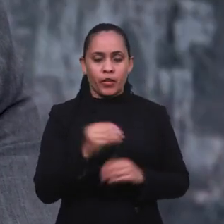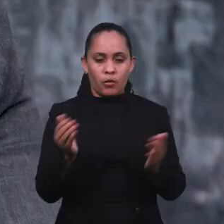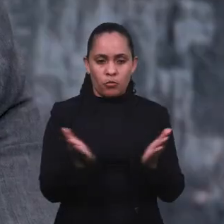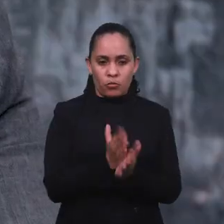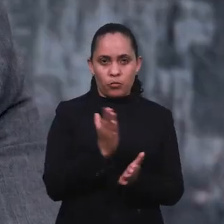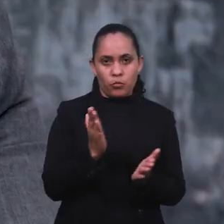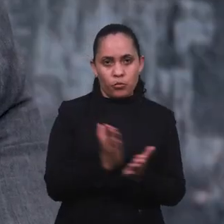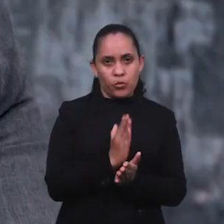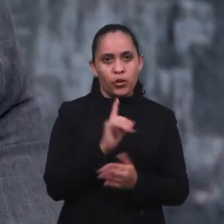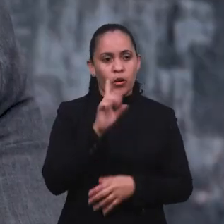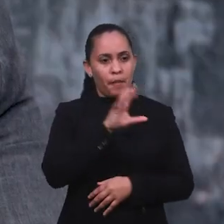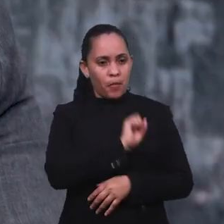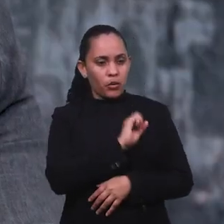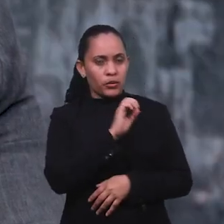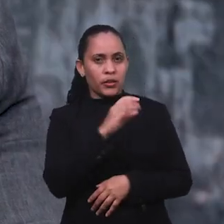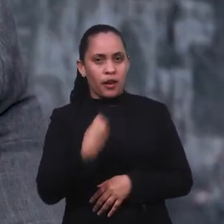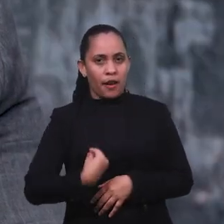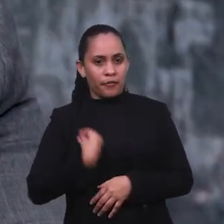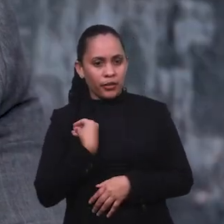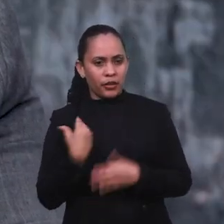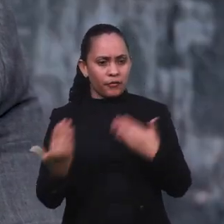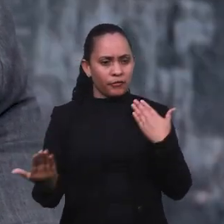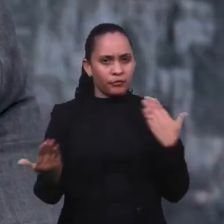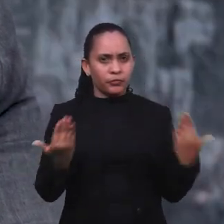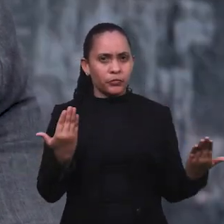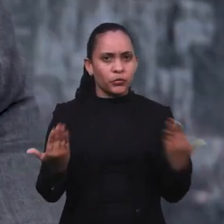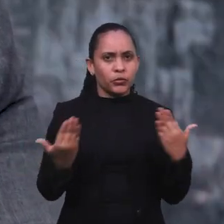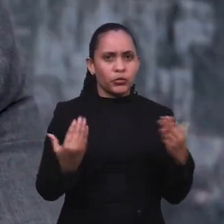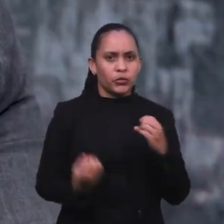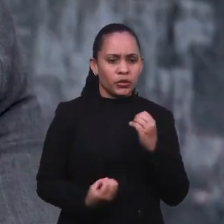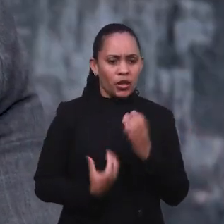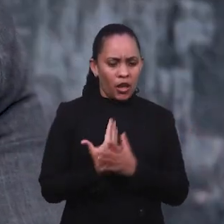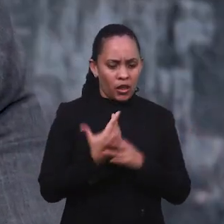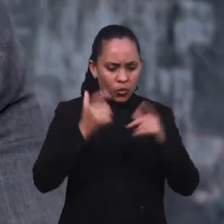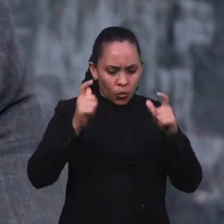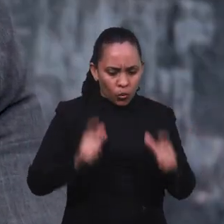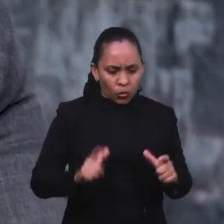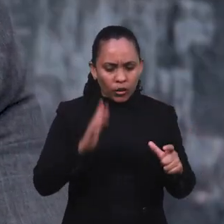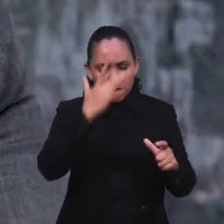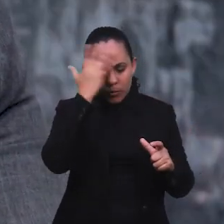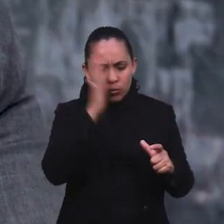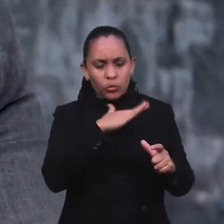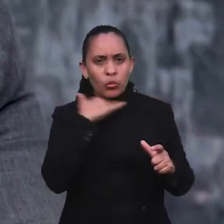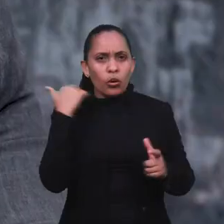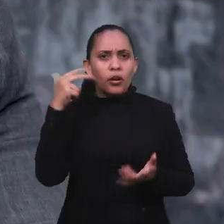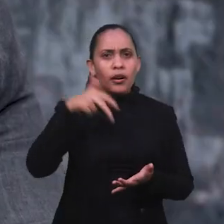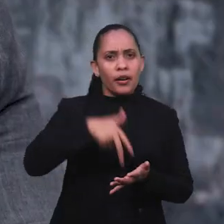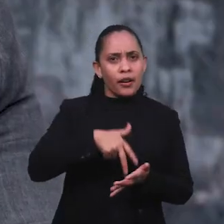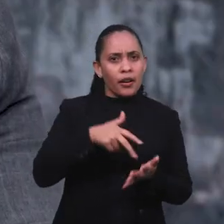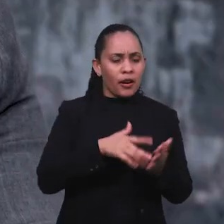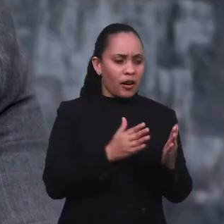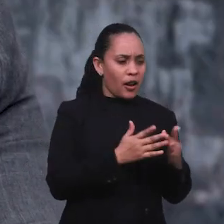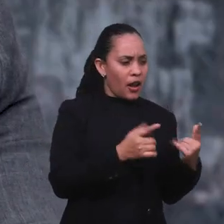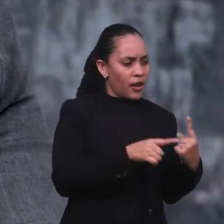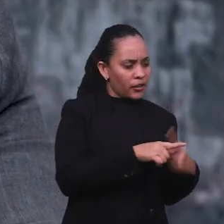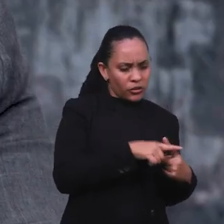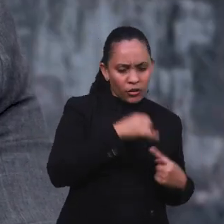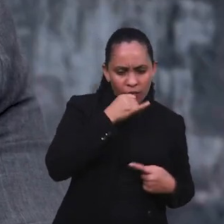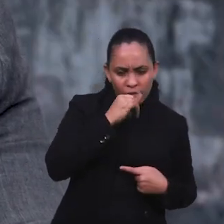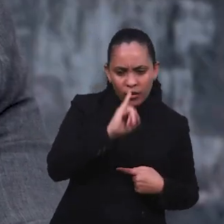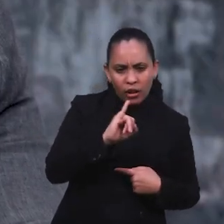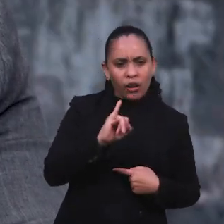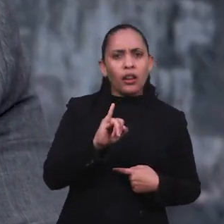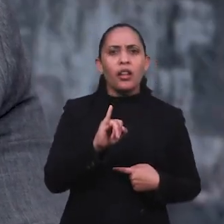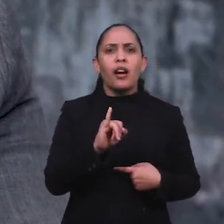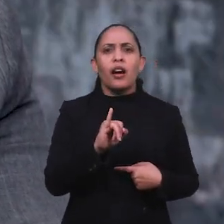chamado A Bolsa e a Vida, onde ele associa o surgimento do purgatório ao fato de que a igreja condenava as atividades de